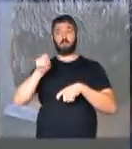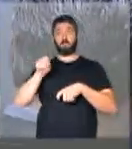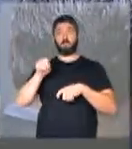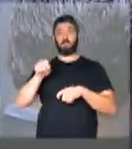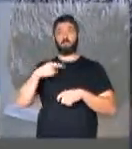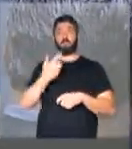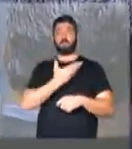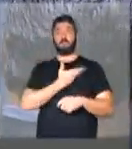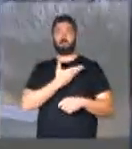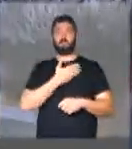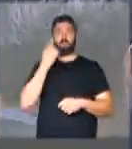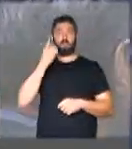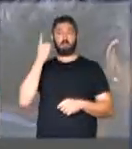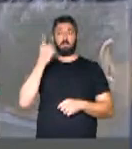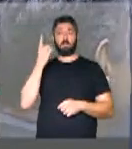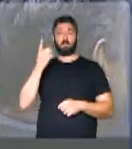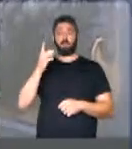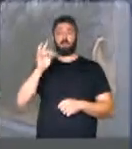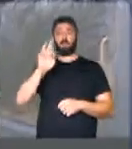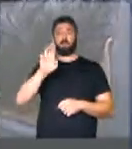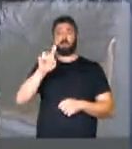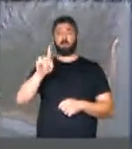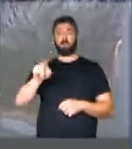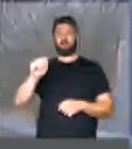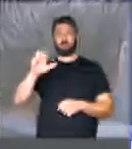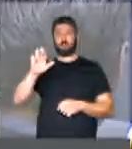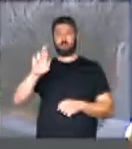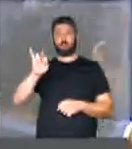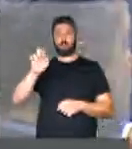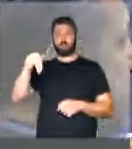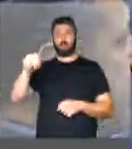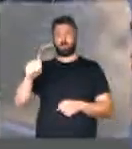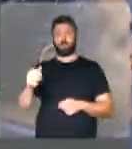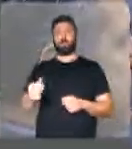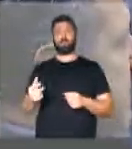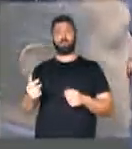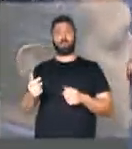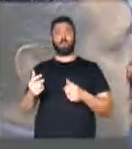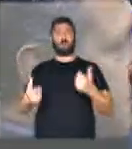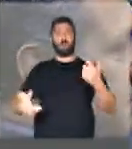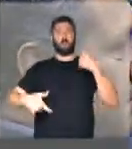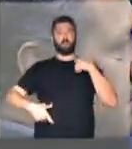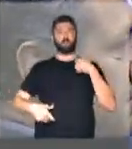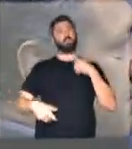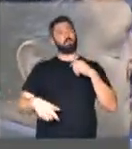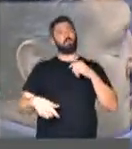a nossa colega deputada federal Tereza Cristina, que vai assumir o Ministério da